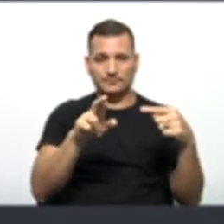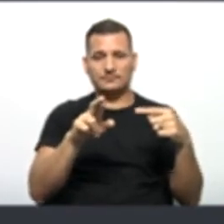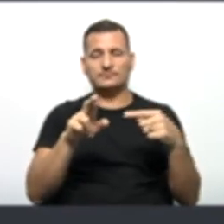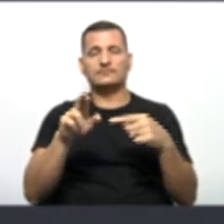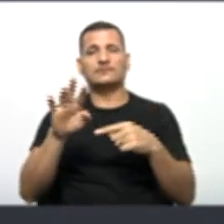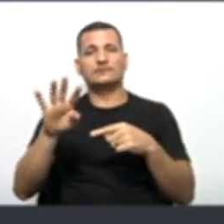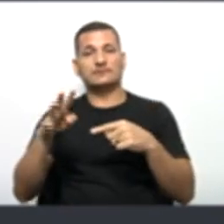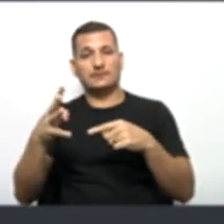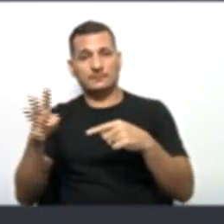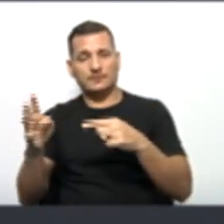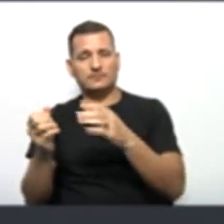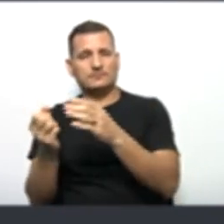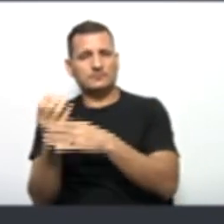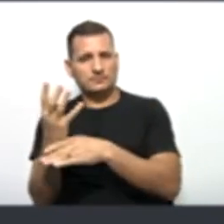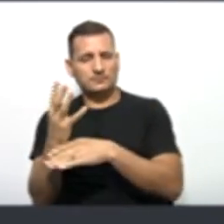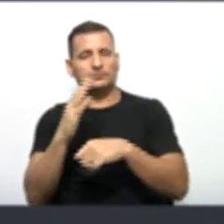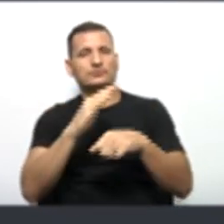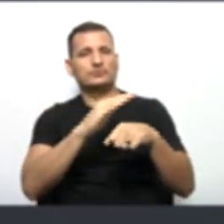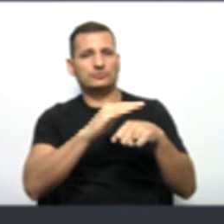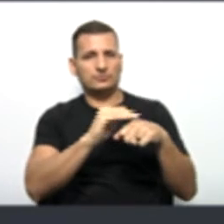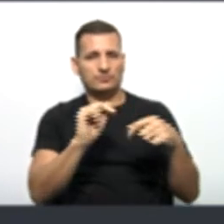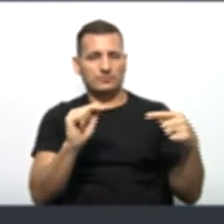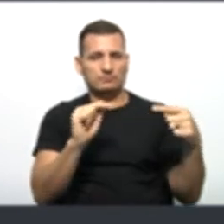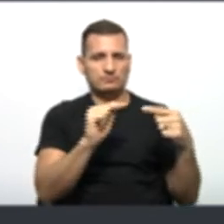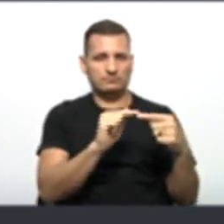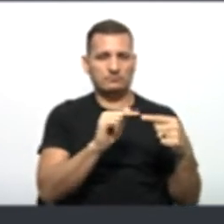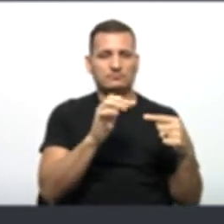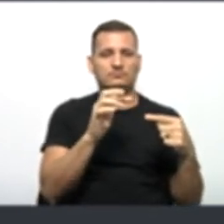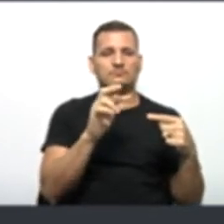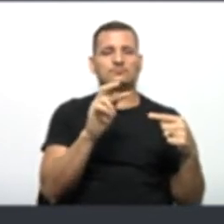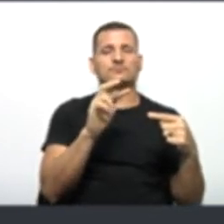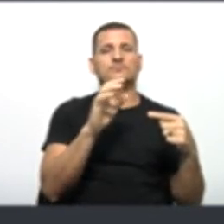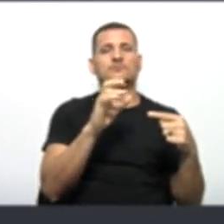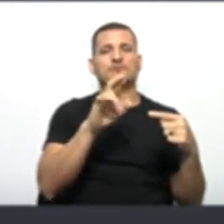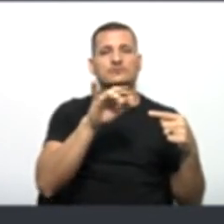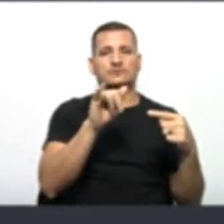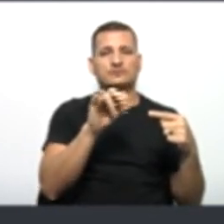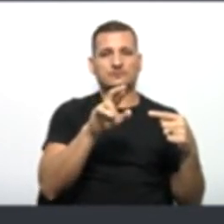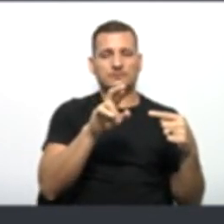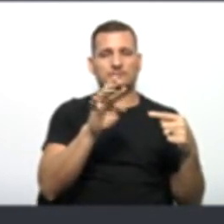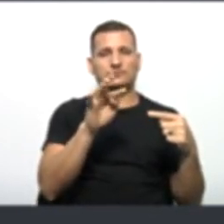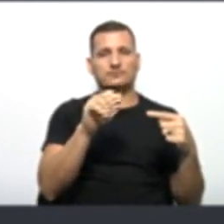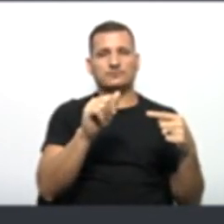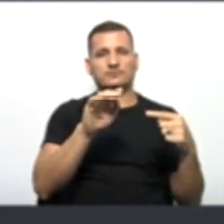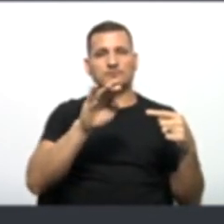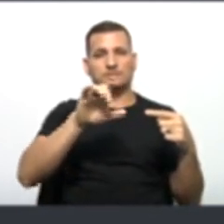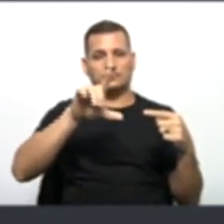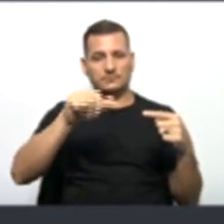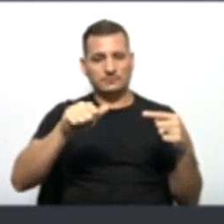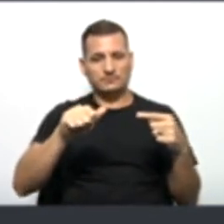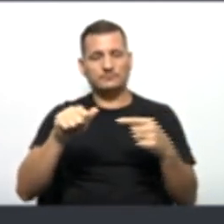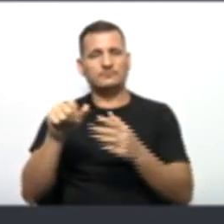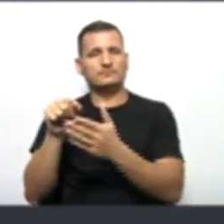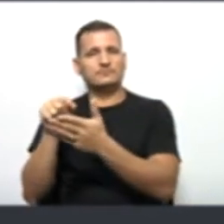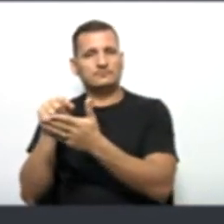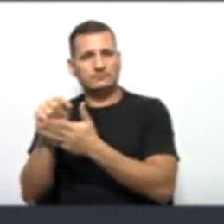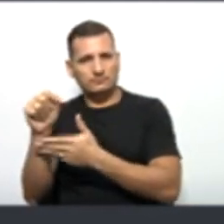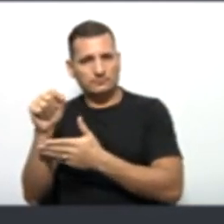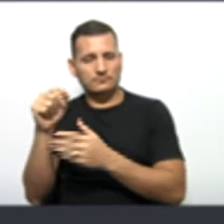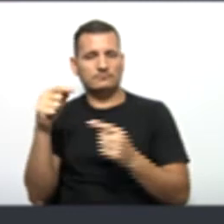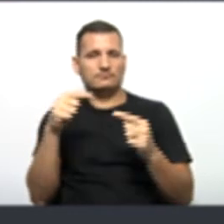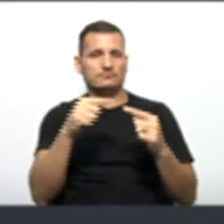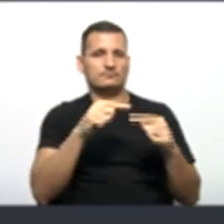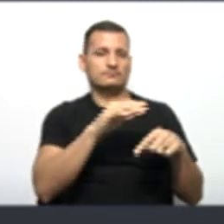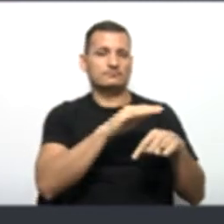criar tabela e quando clicar em excluir tabela e vai chamar a função ea excluir tabela